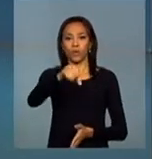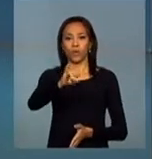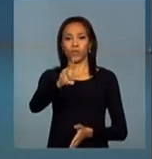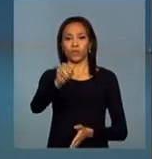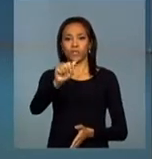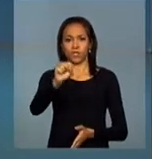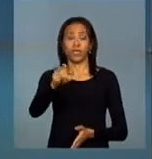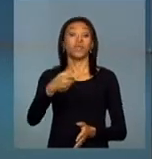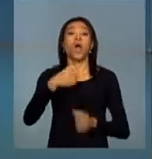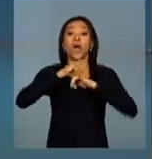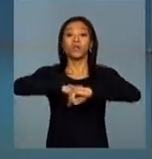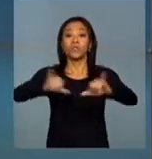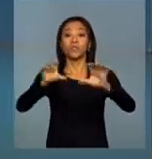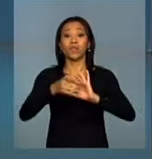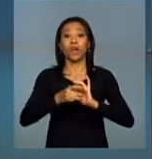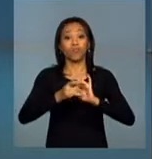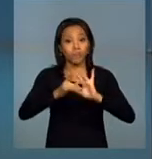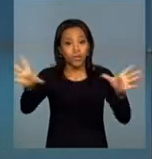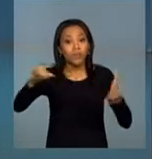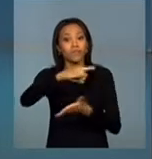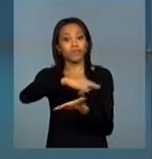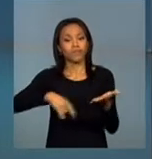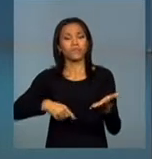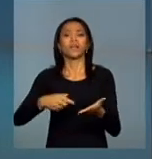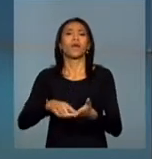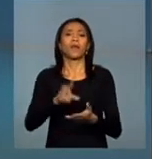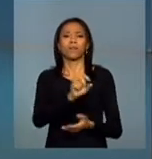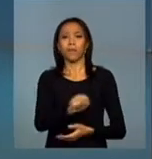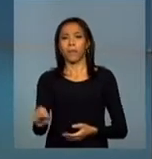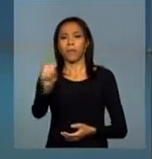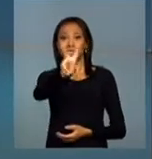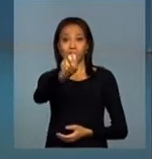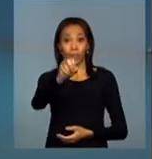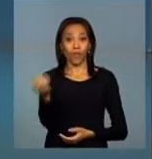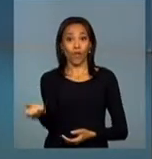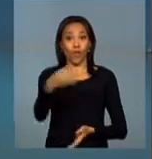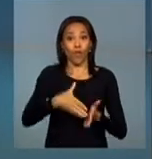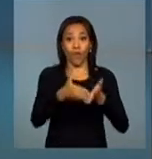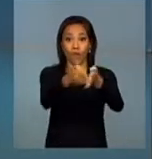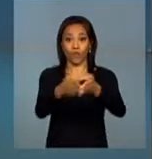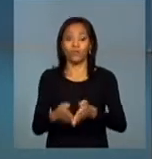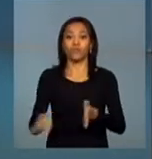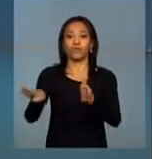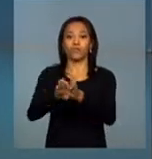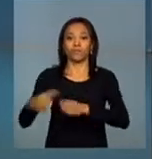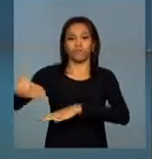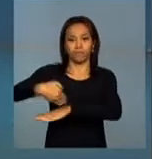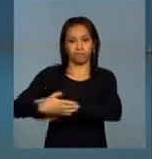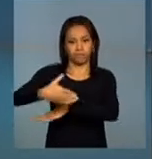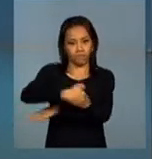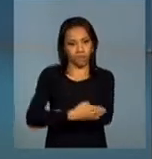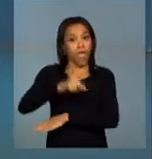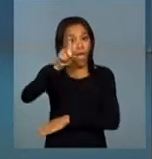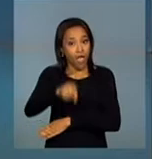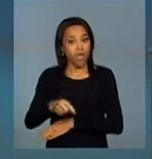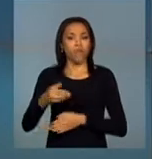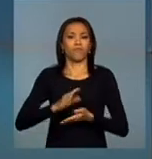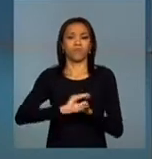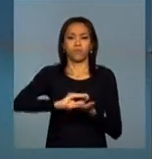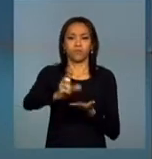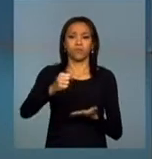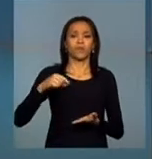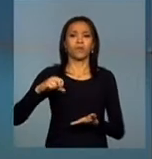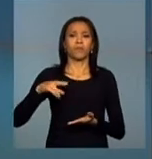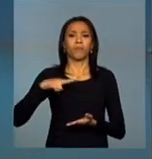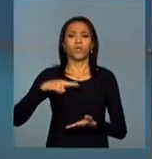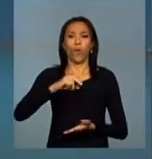da autorização para a operação de 50 novos terminais portuários privados. O investimento privado será de